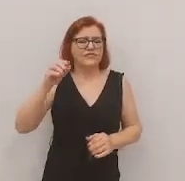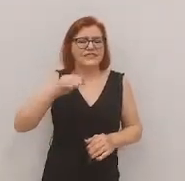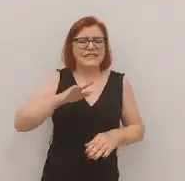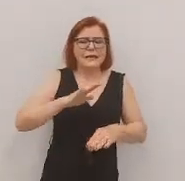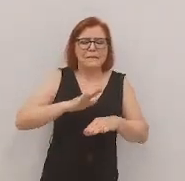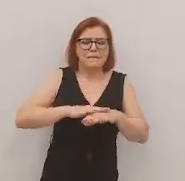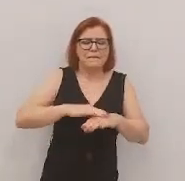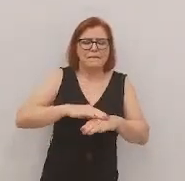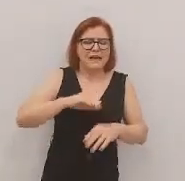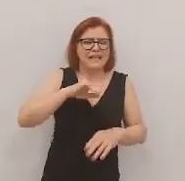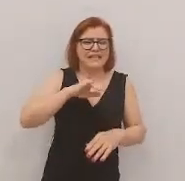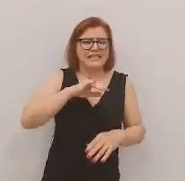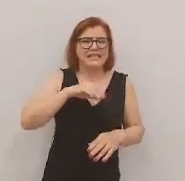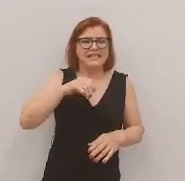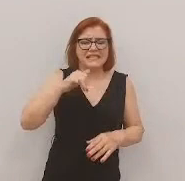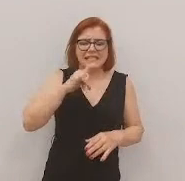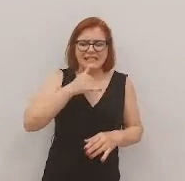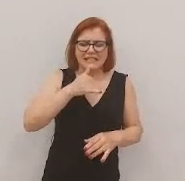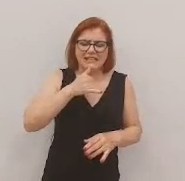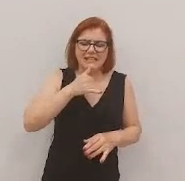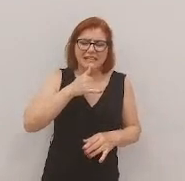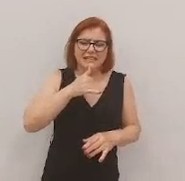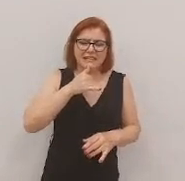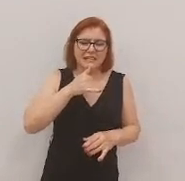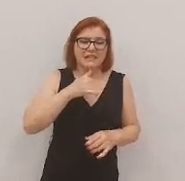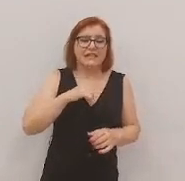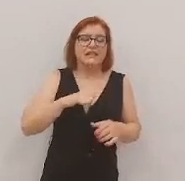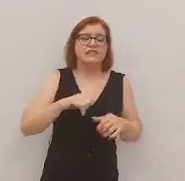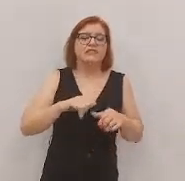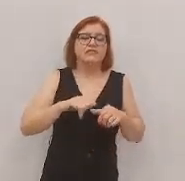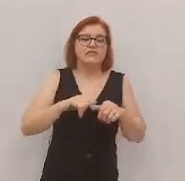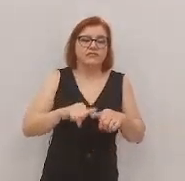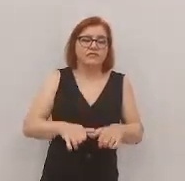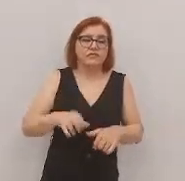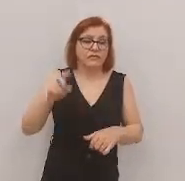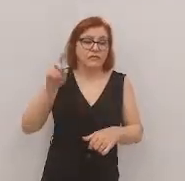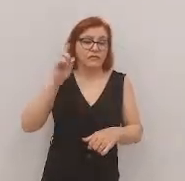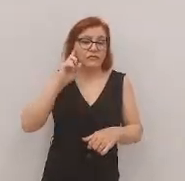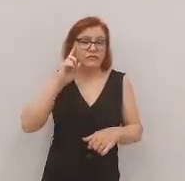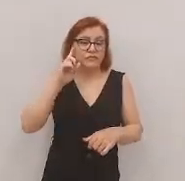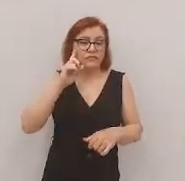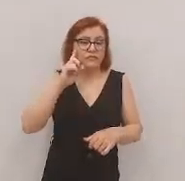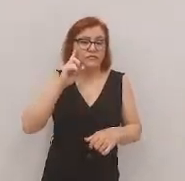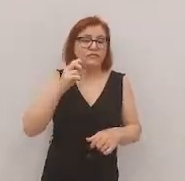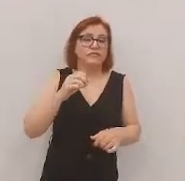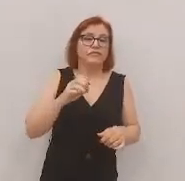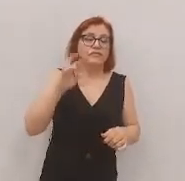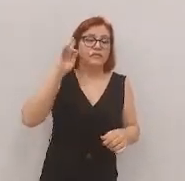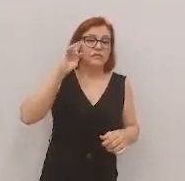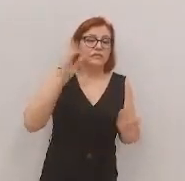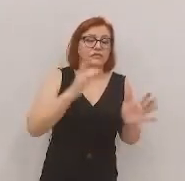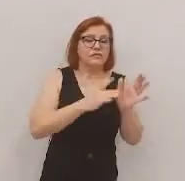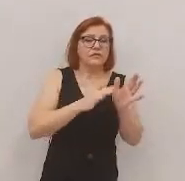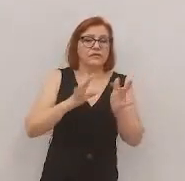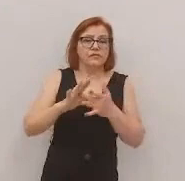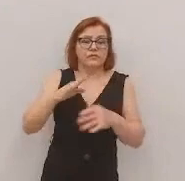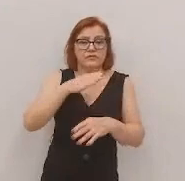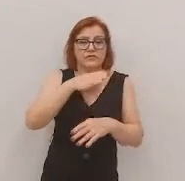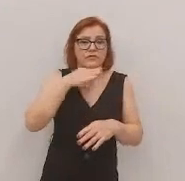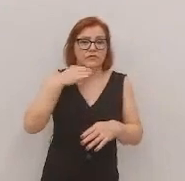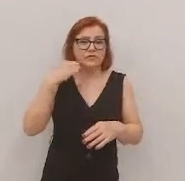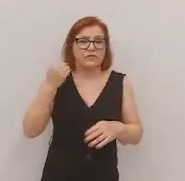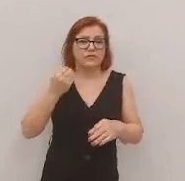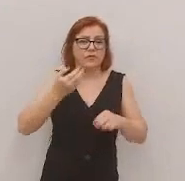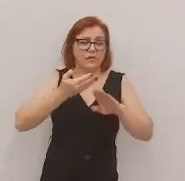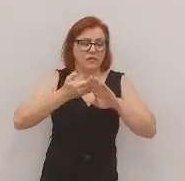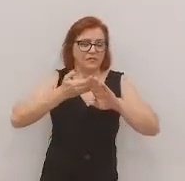crucificado. O dia mais triste, o dia mais terrível de toda o universo.